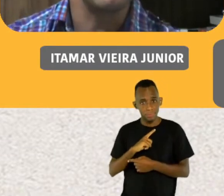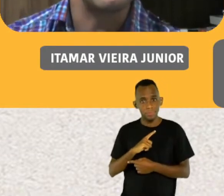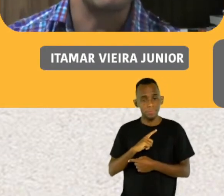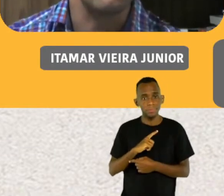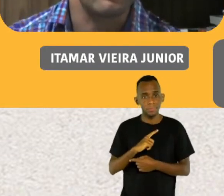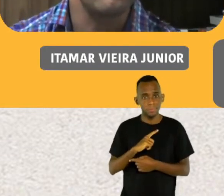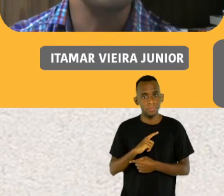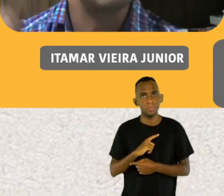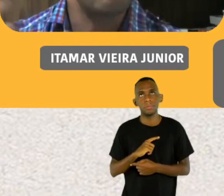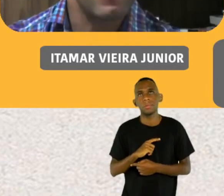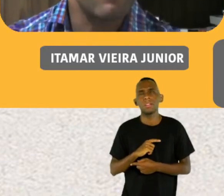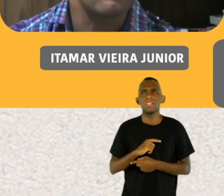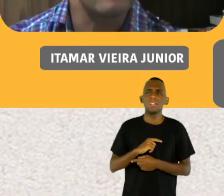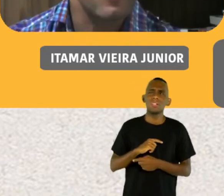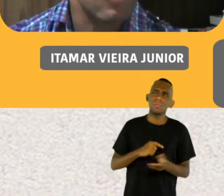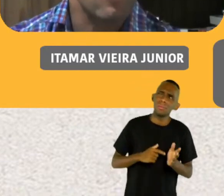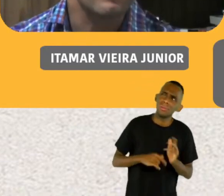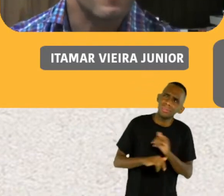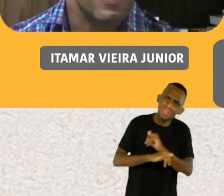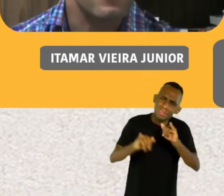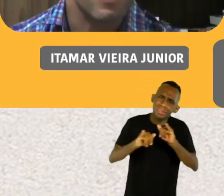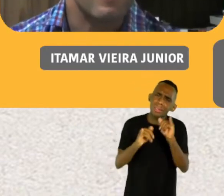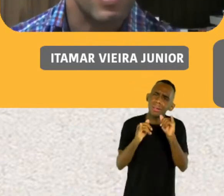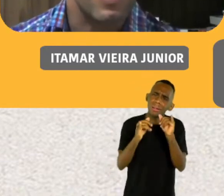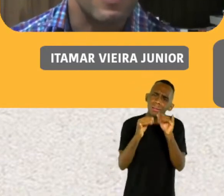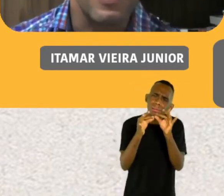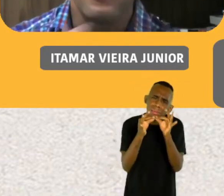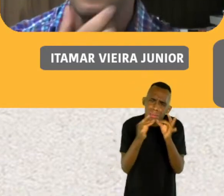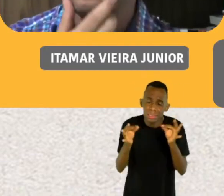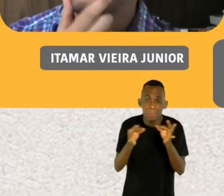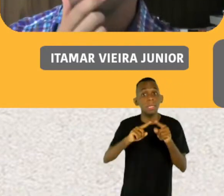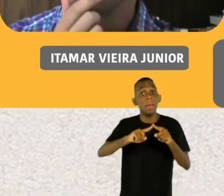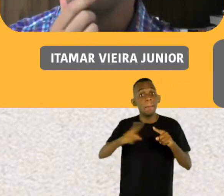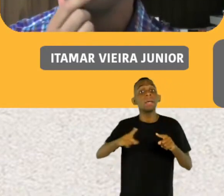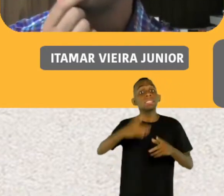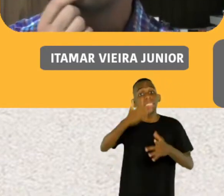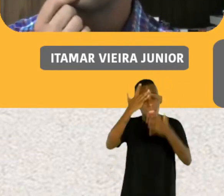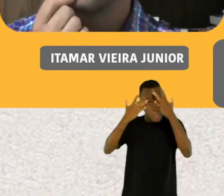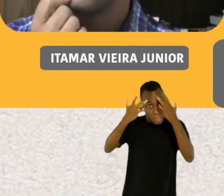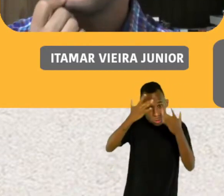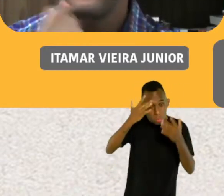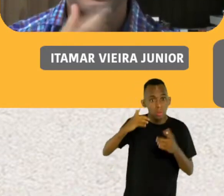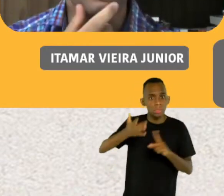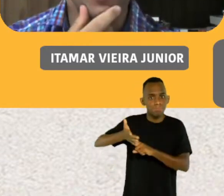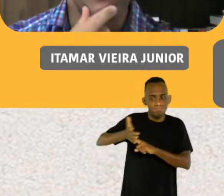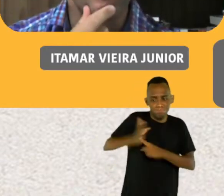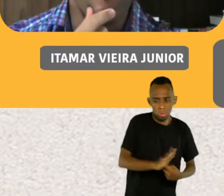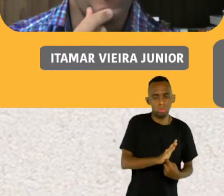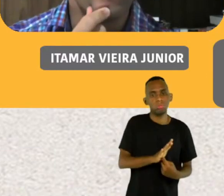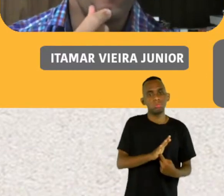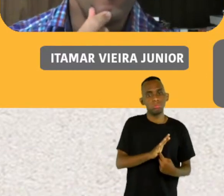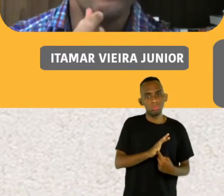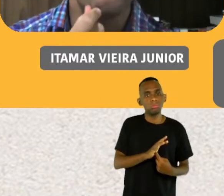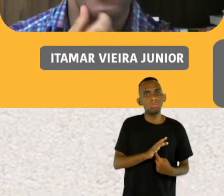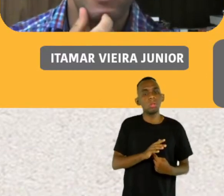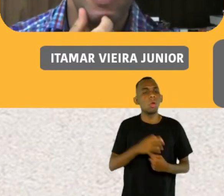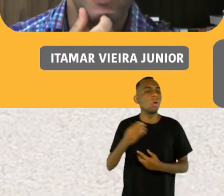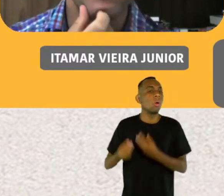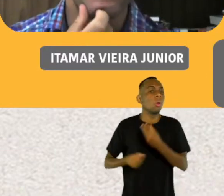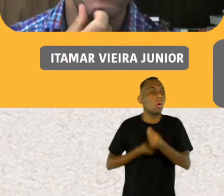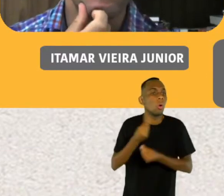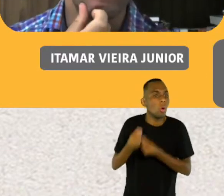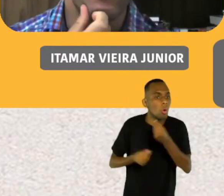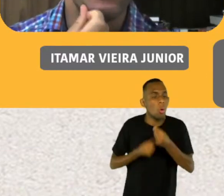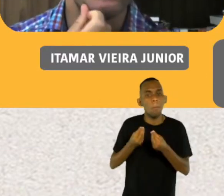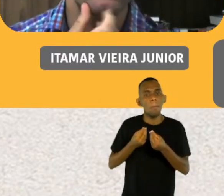não vou dizer sutil, mas pelos opressores que estão ali, né? E é isso, como